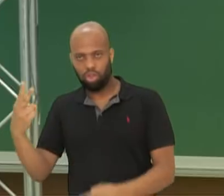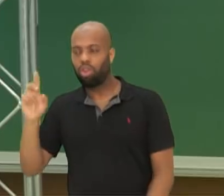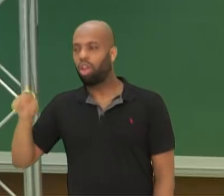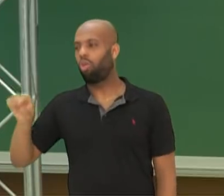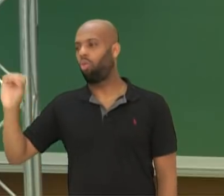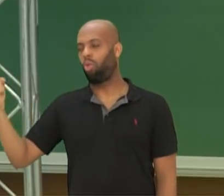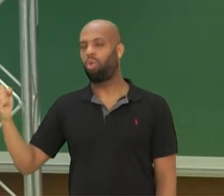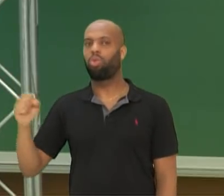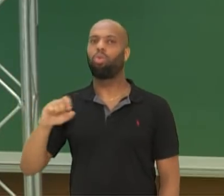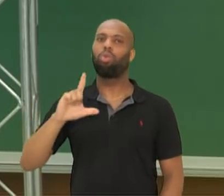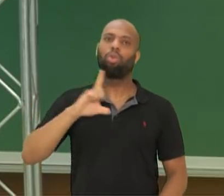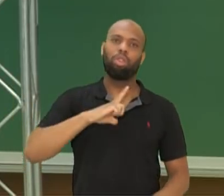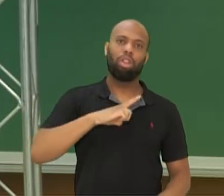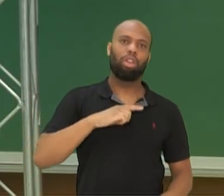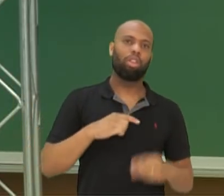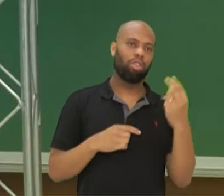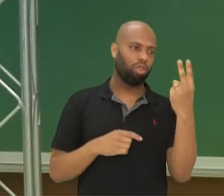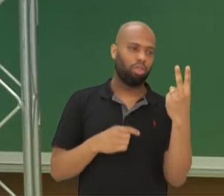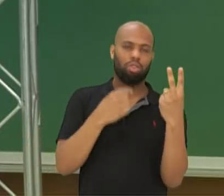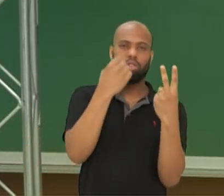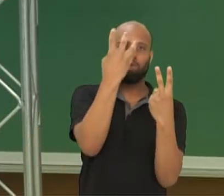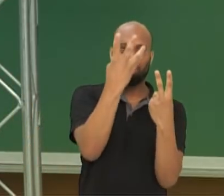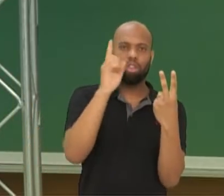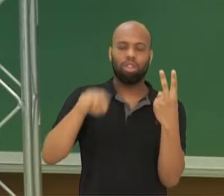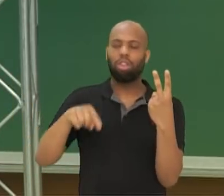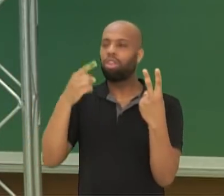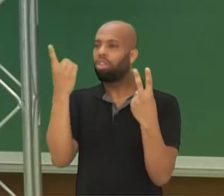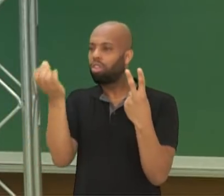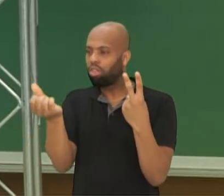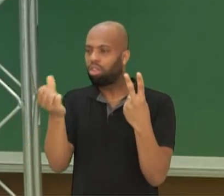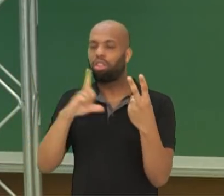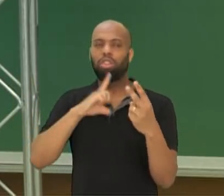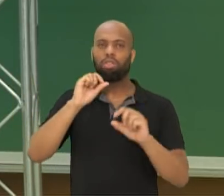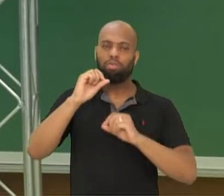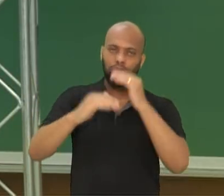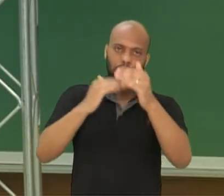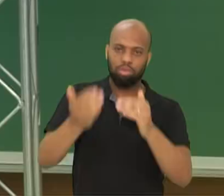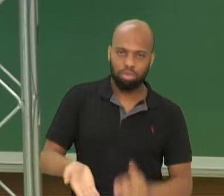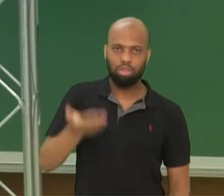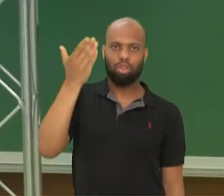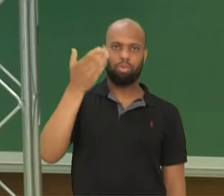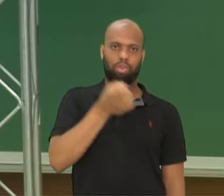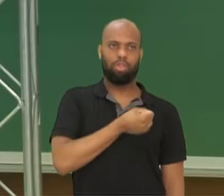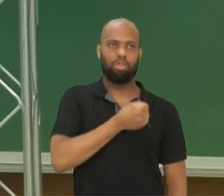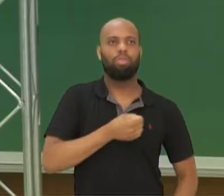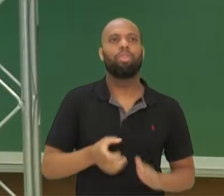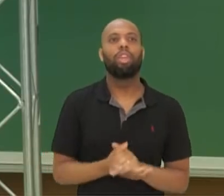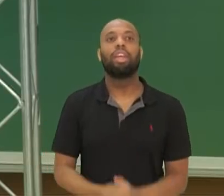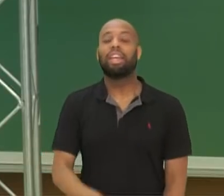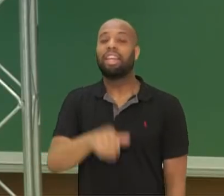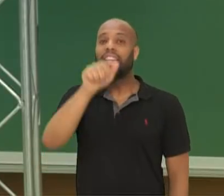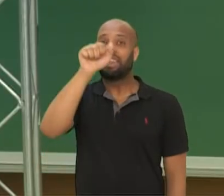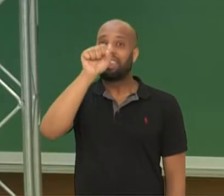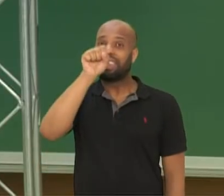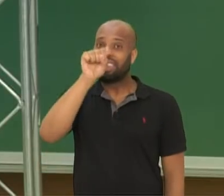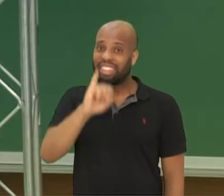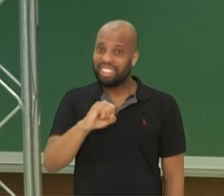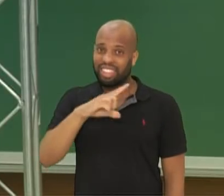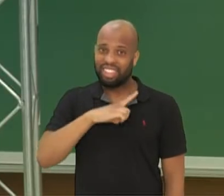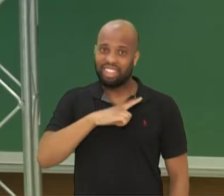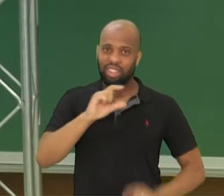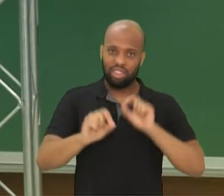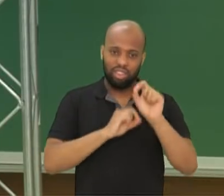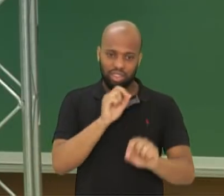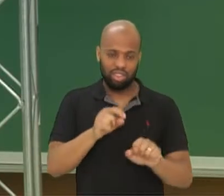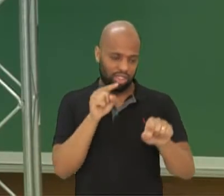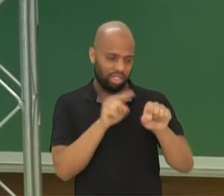8. Aí 2 elevado a 4, 16. Você vê que aumenta o valor. E se esse A se a base